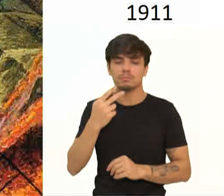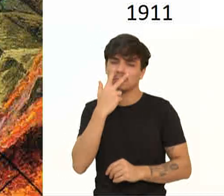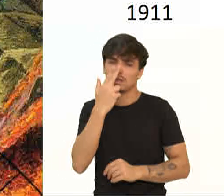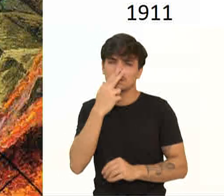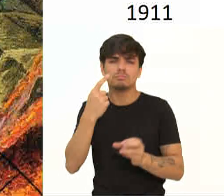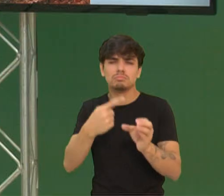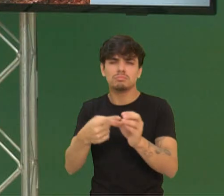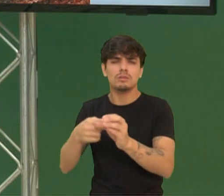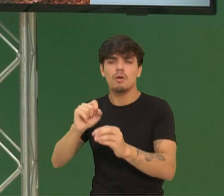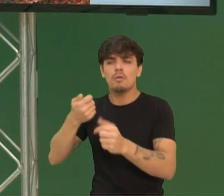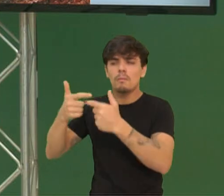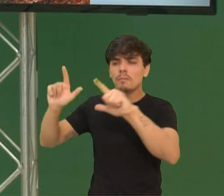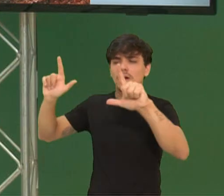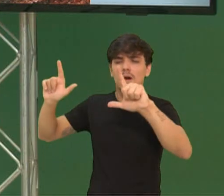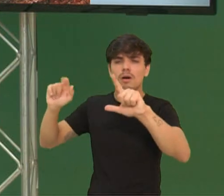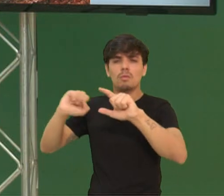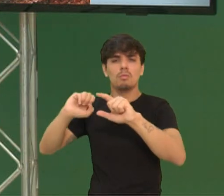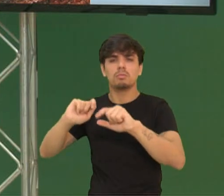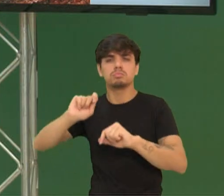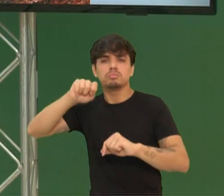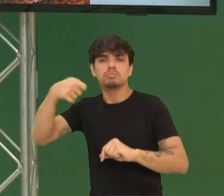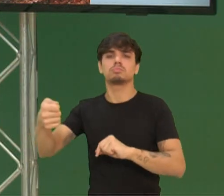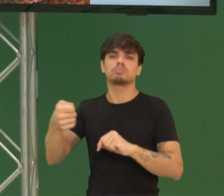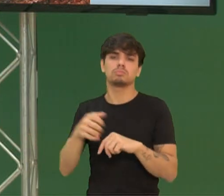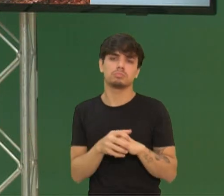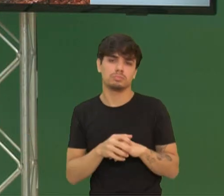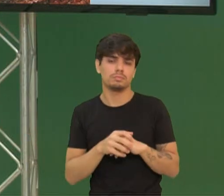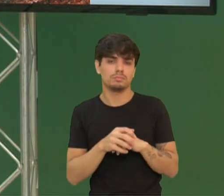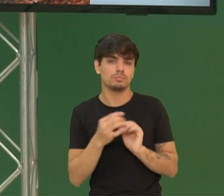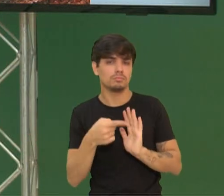muitos trabalhos, esses cavalos.